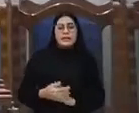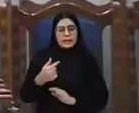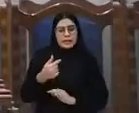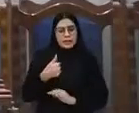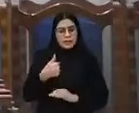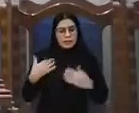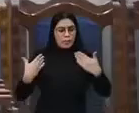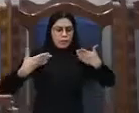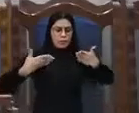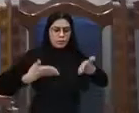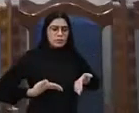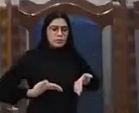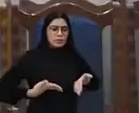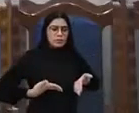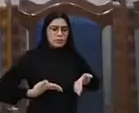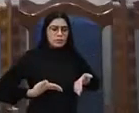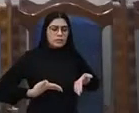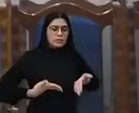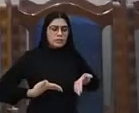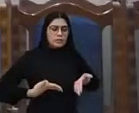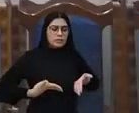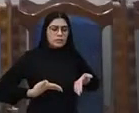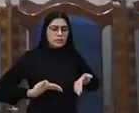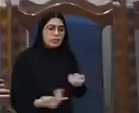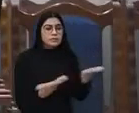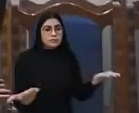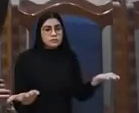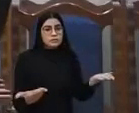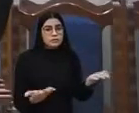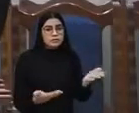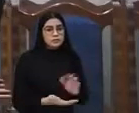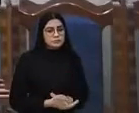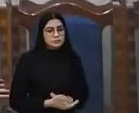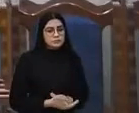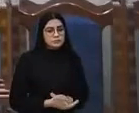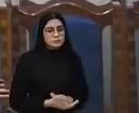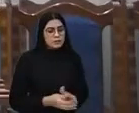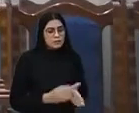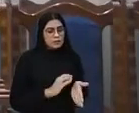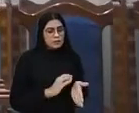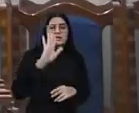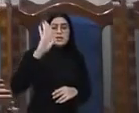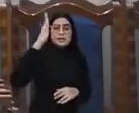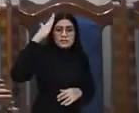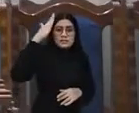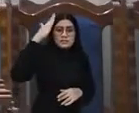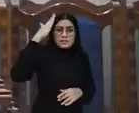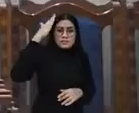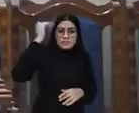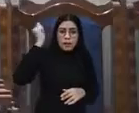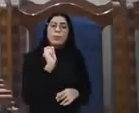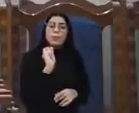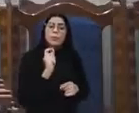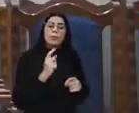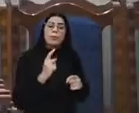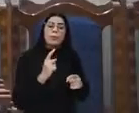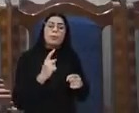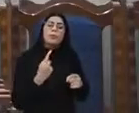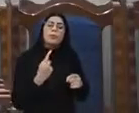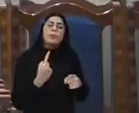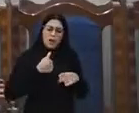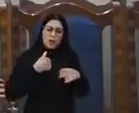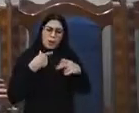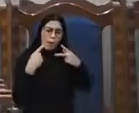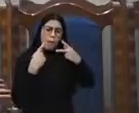vim anunciar para vocês. Versículo seguinte, Paulo diz: sabe por que eu prego esse Cristo? Porque nele vivemos